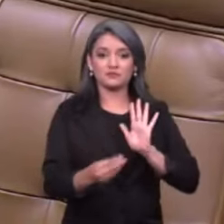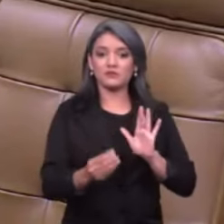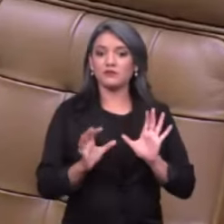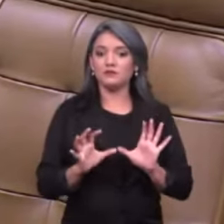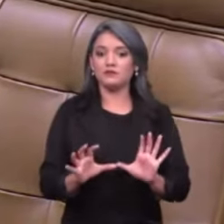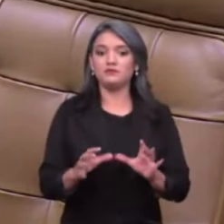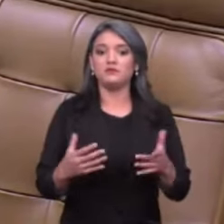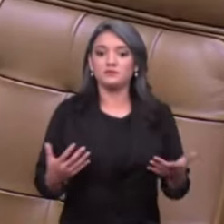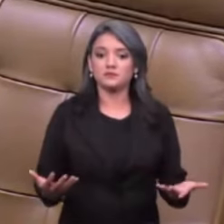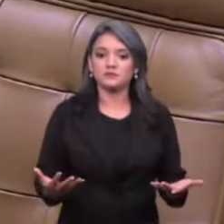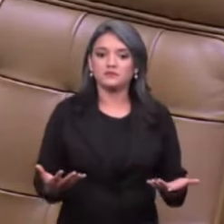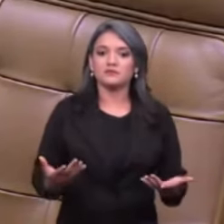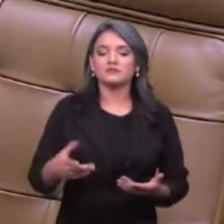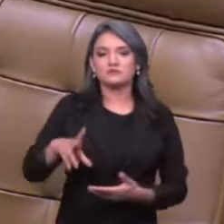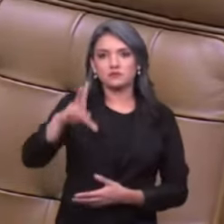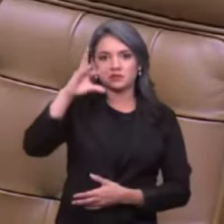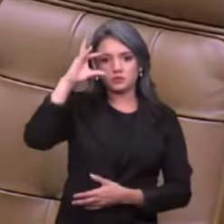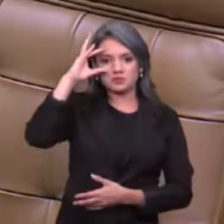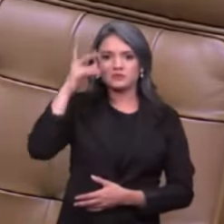Ministro, eu entendo.